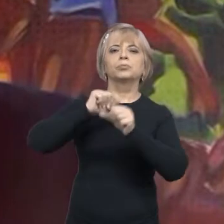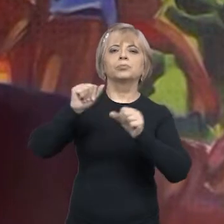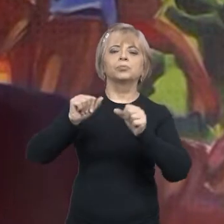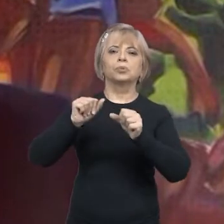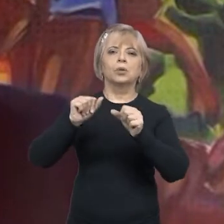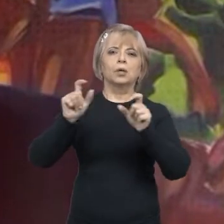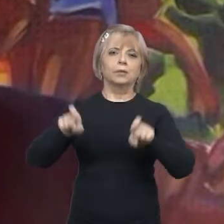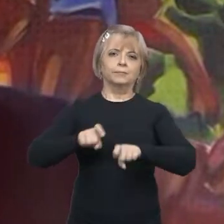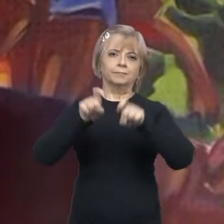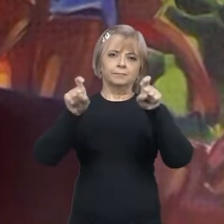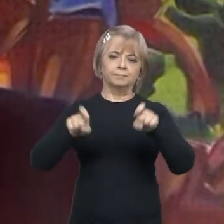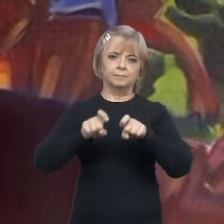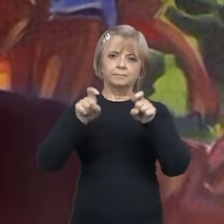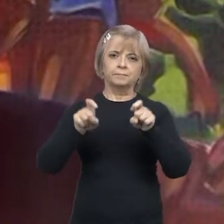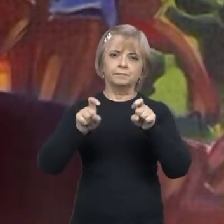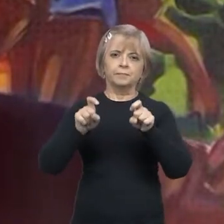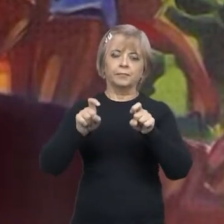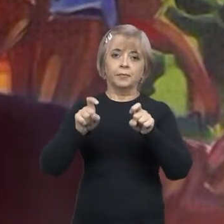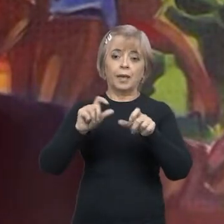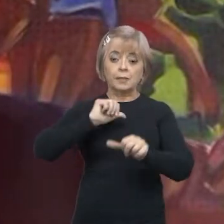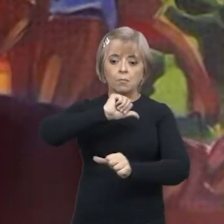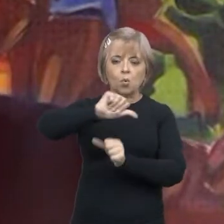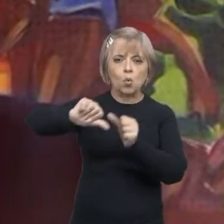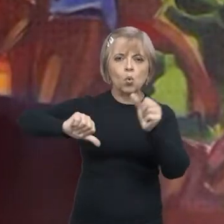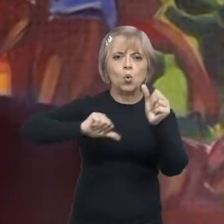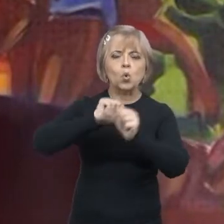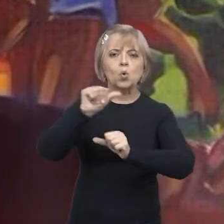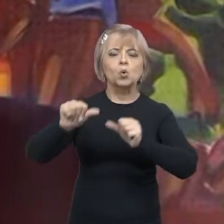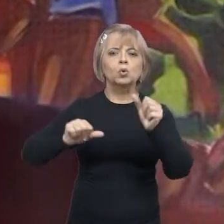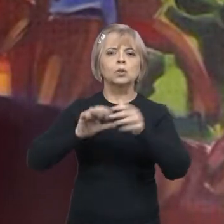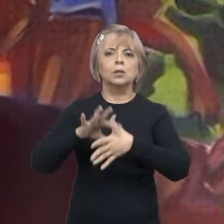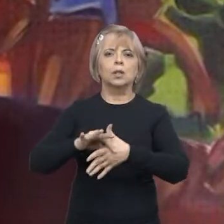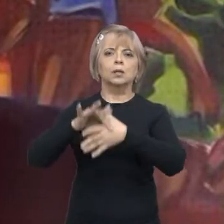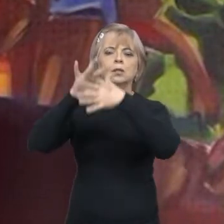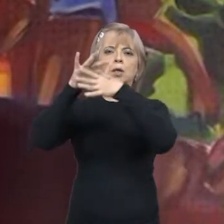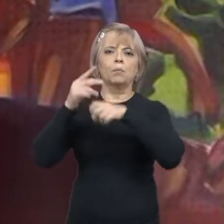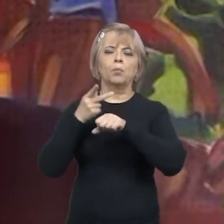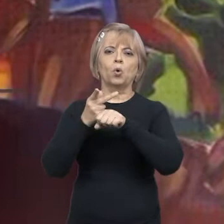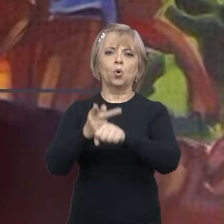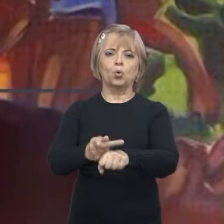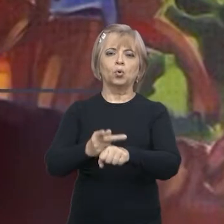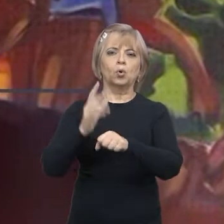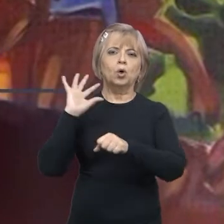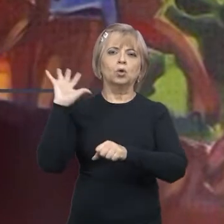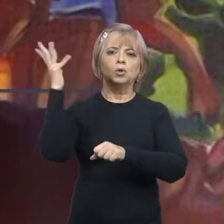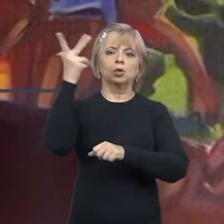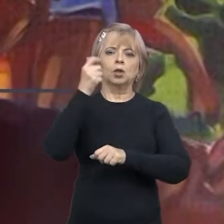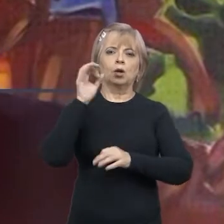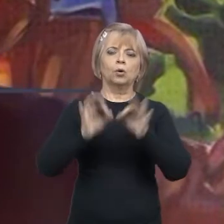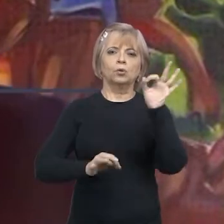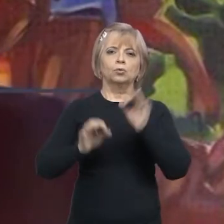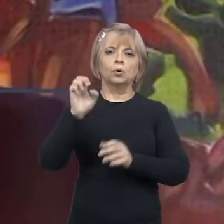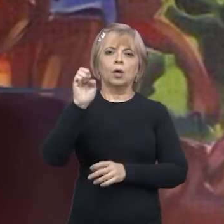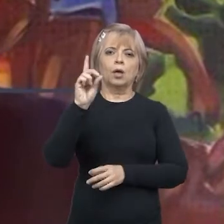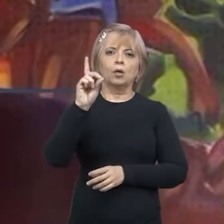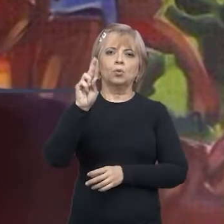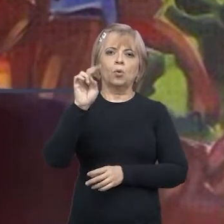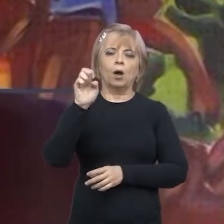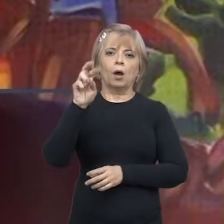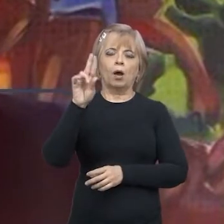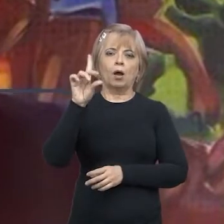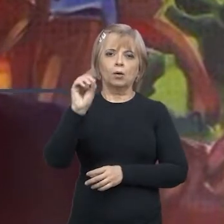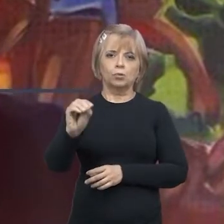brasileiro, e temos feito essa travessia sob a liderança firme do Procurador-Geral de Justiça, Dr. Eduardo Gussen, que